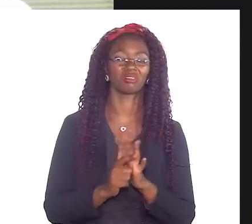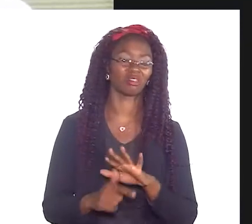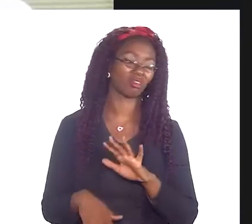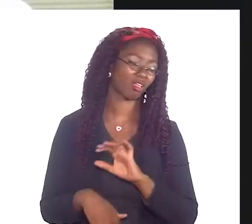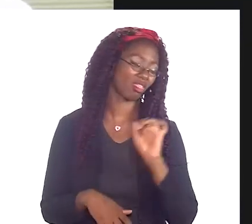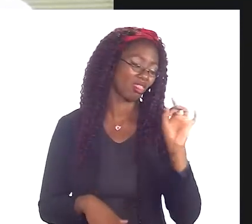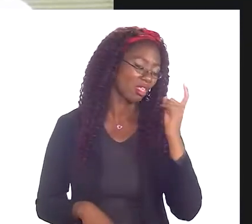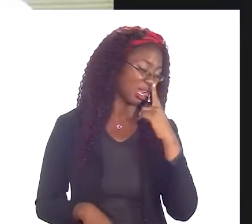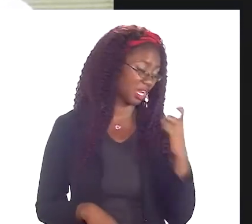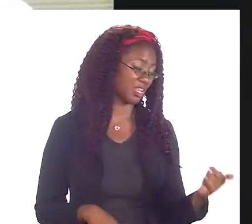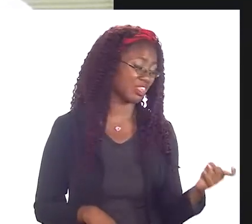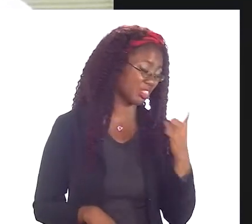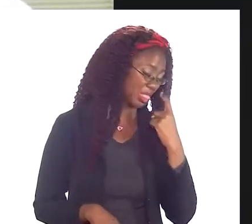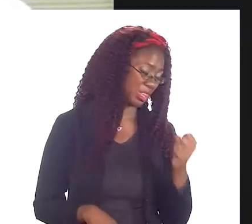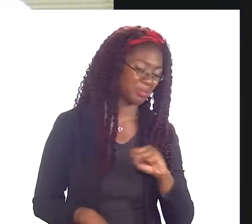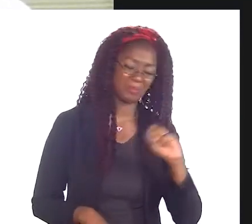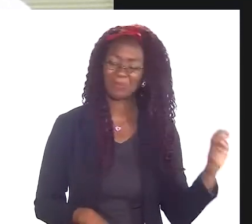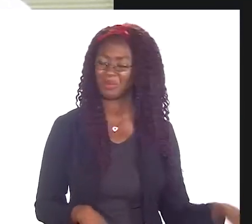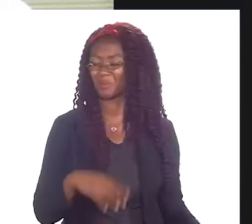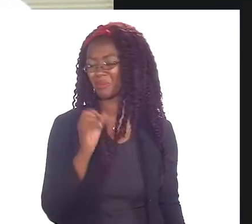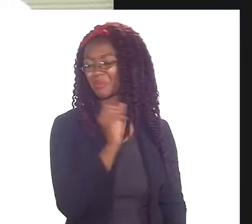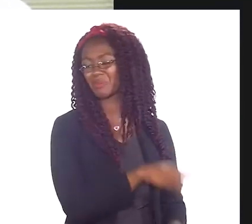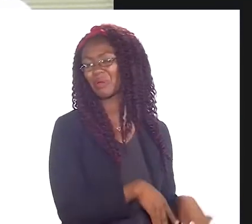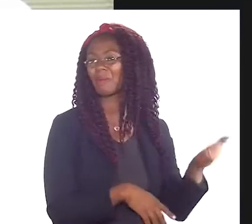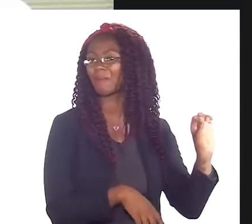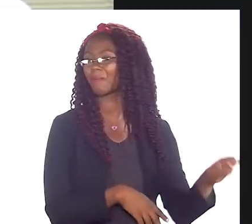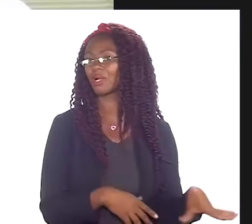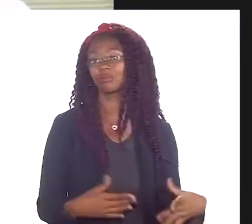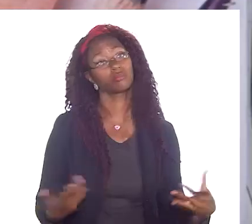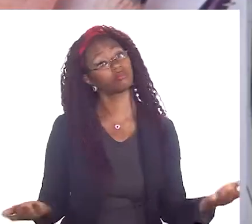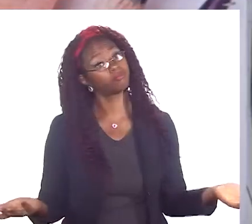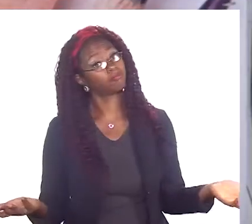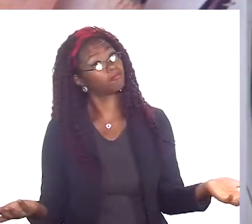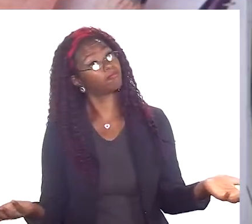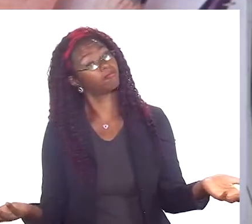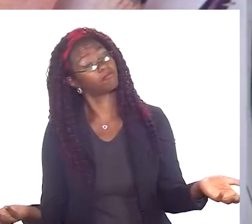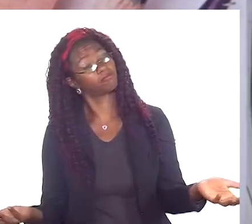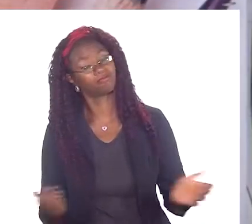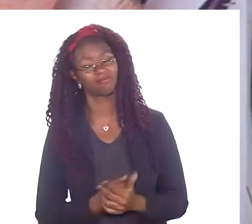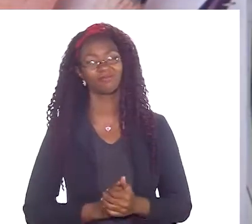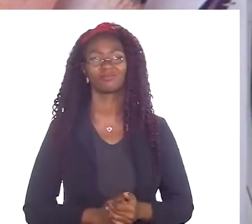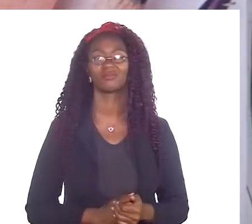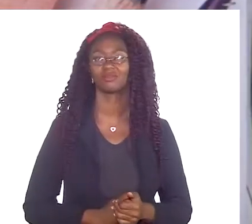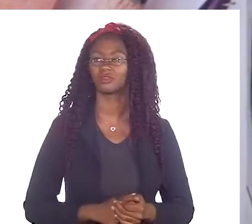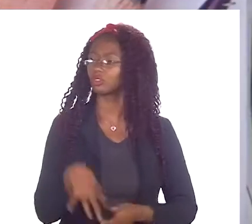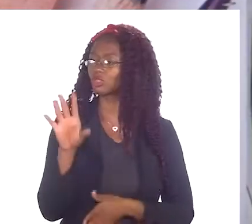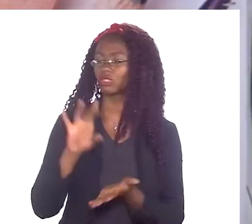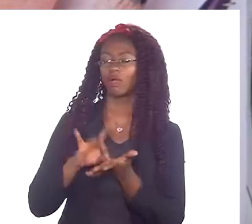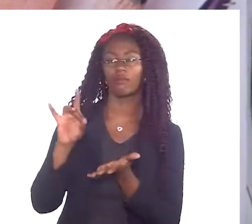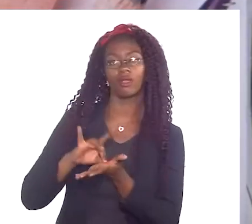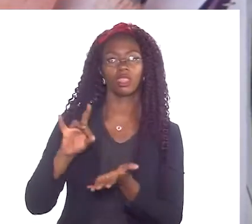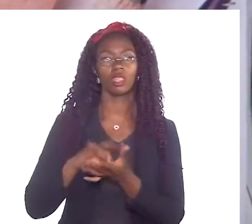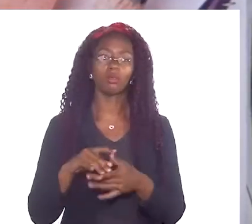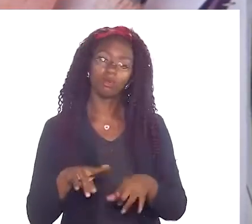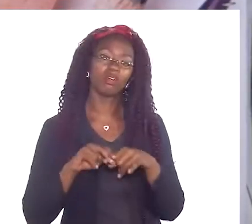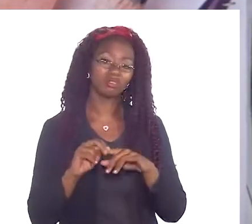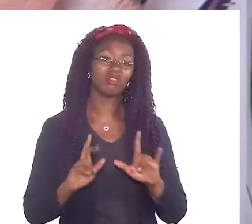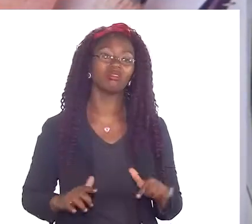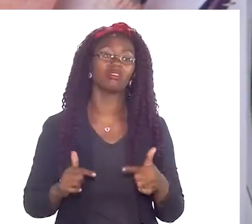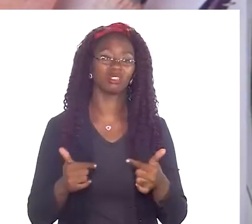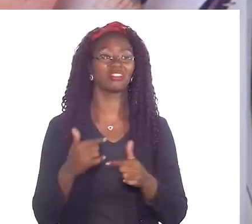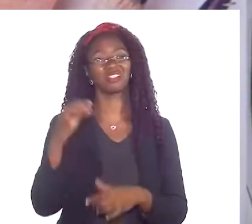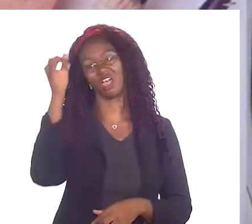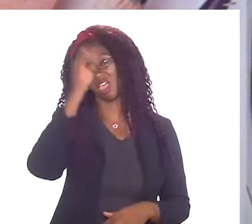vai para o delete automaticamente. Verdade, verdade. Não, é fantástico, porque, inclusive, também é um